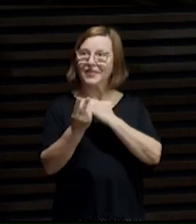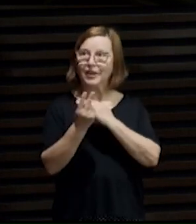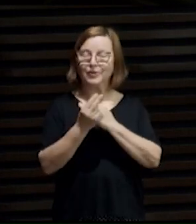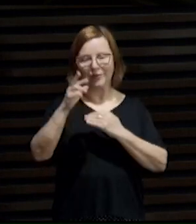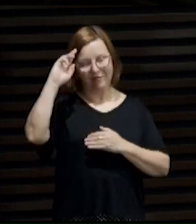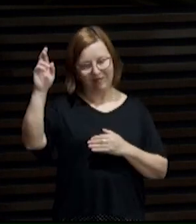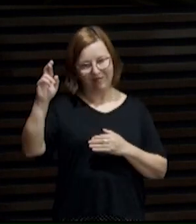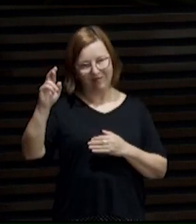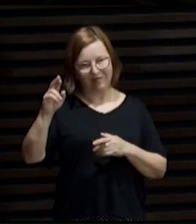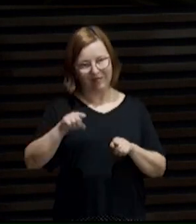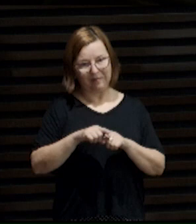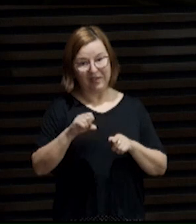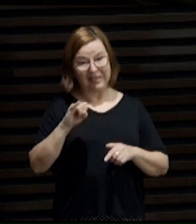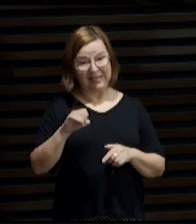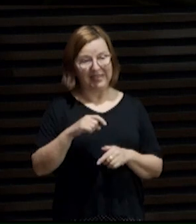meios corretos,